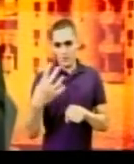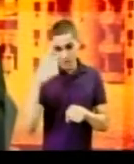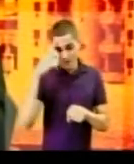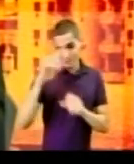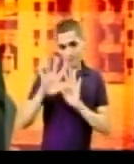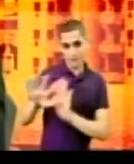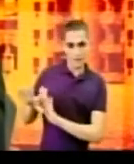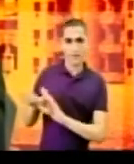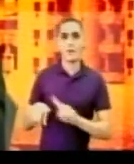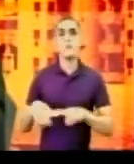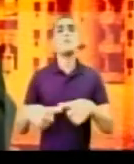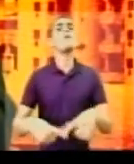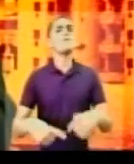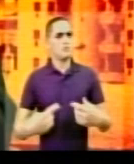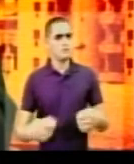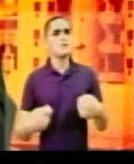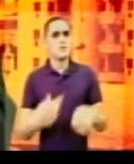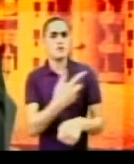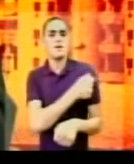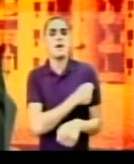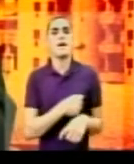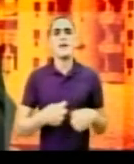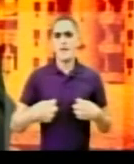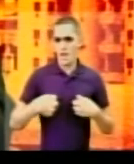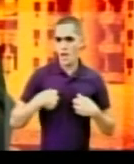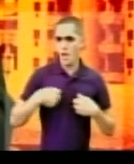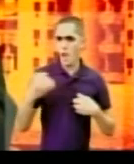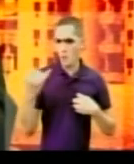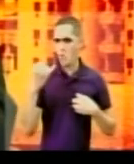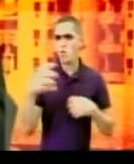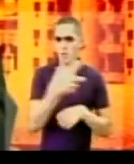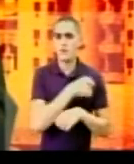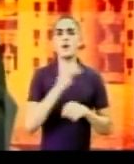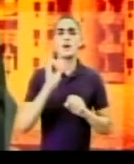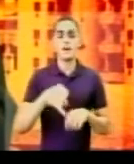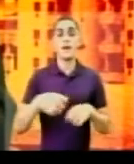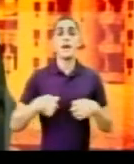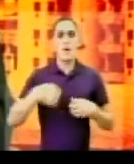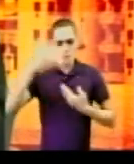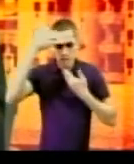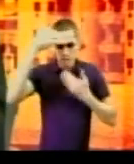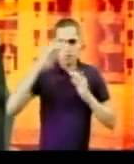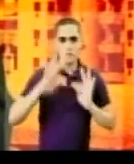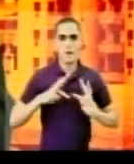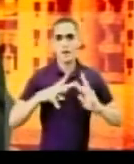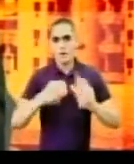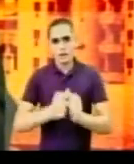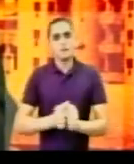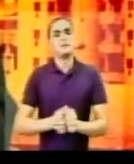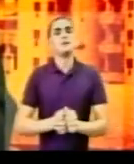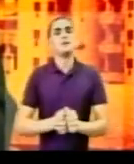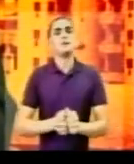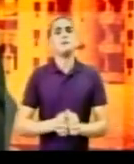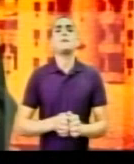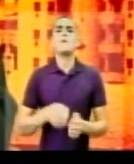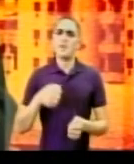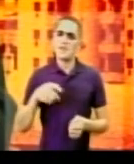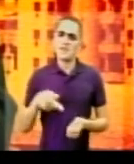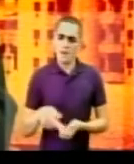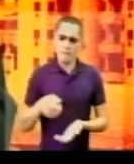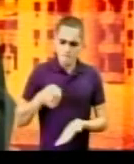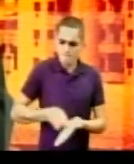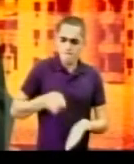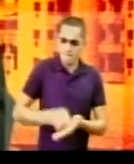muito, todos eles que não mediram esforços para estar ali na frente. Não é por